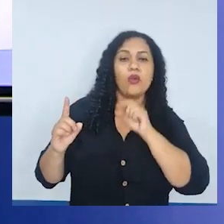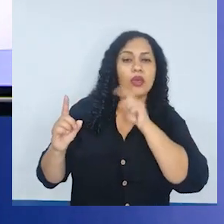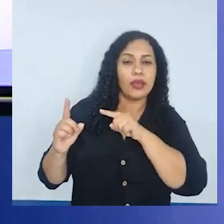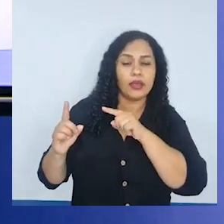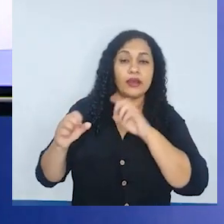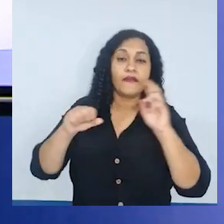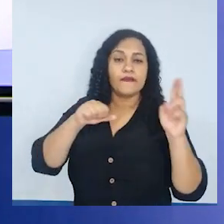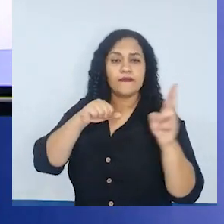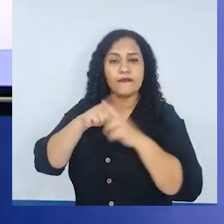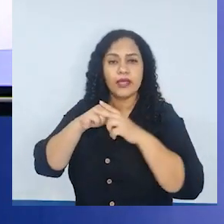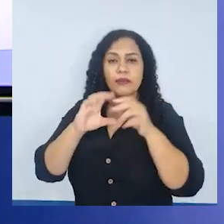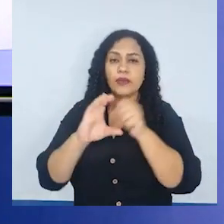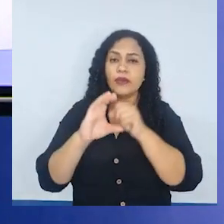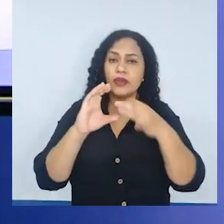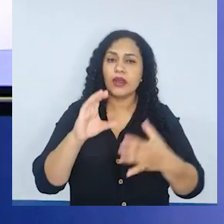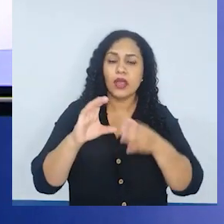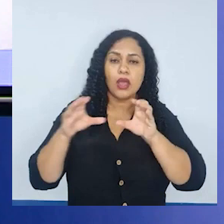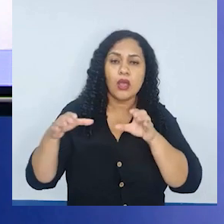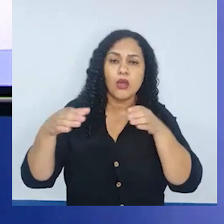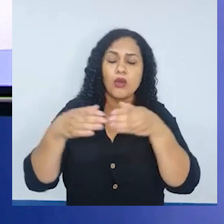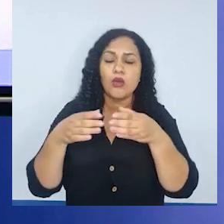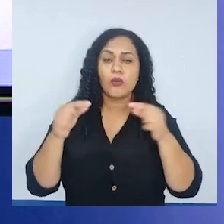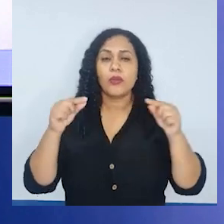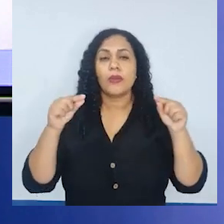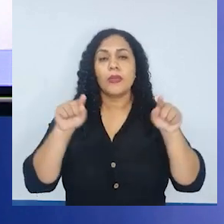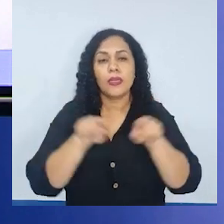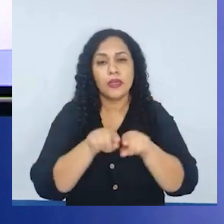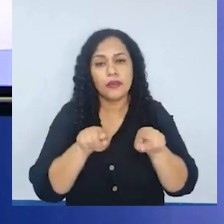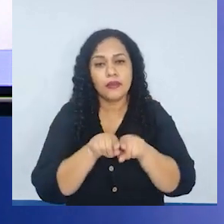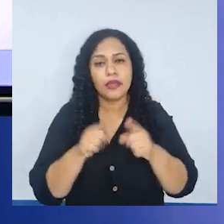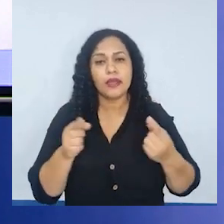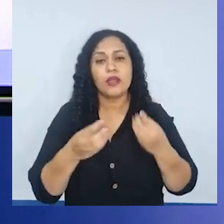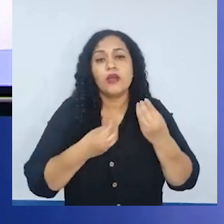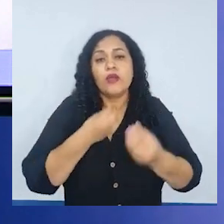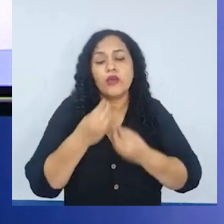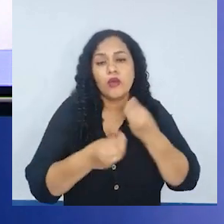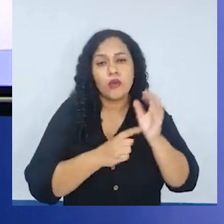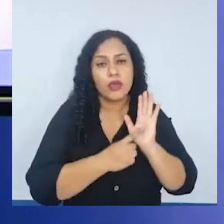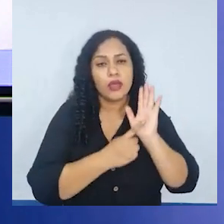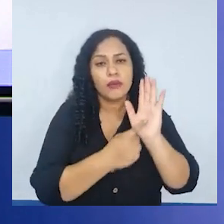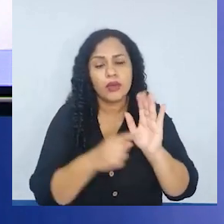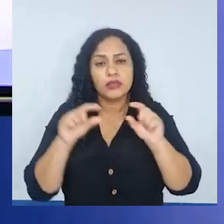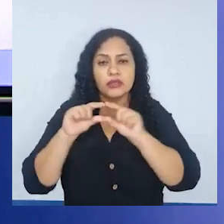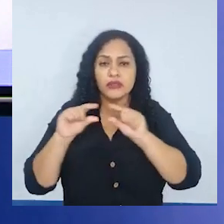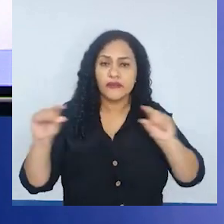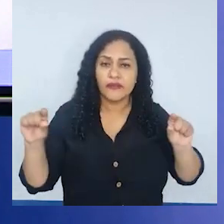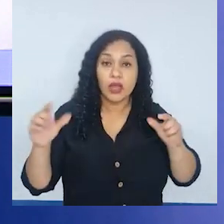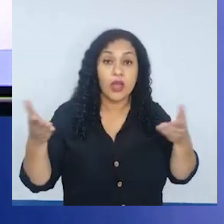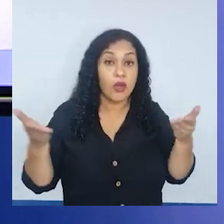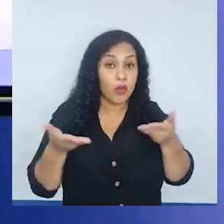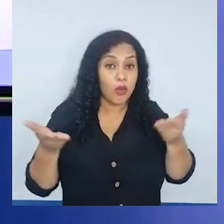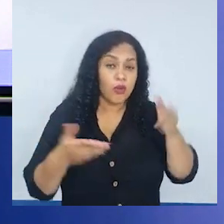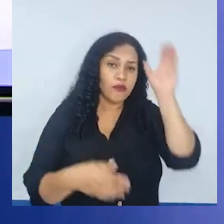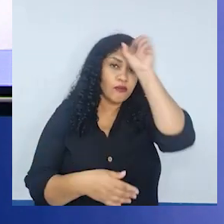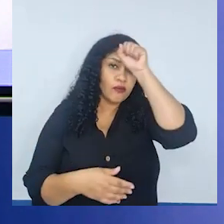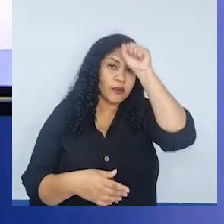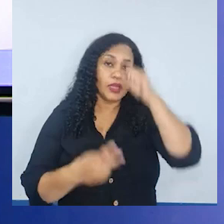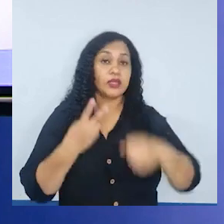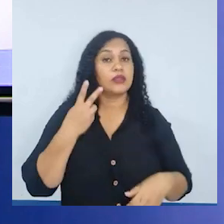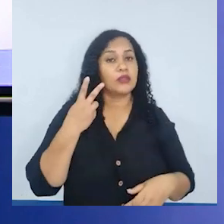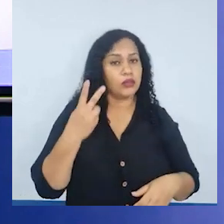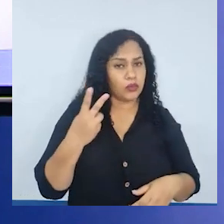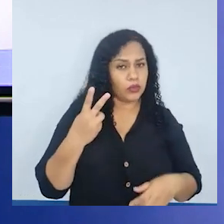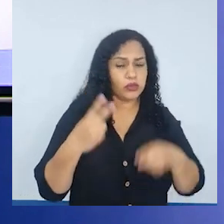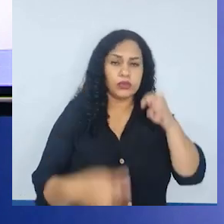Os verbos são classificados também de acordo com os modos que eles estão, tá? Hoje nós vamos aprender